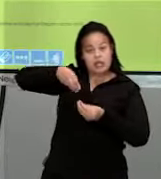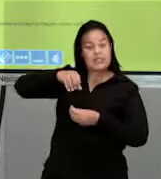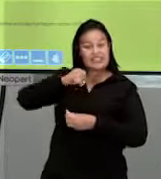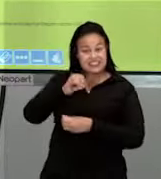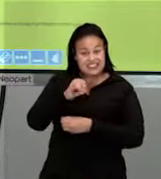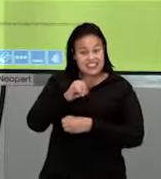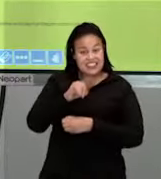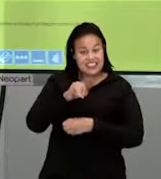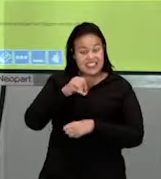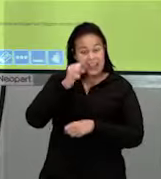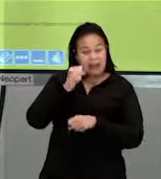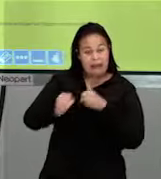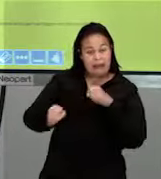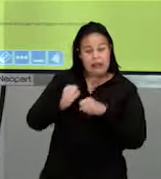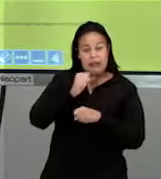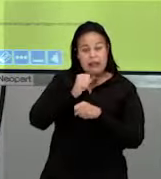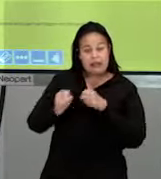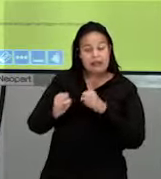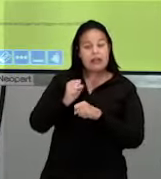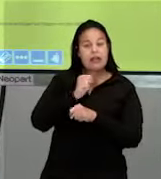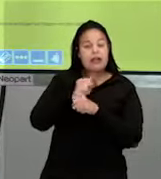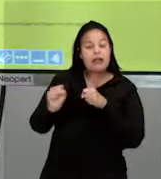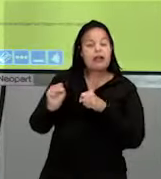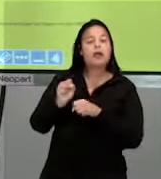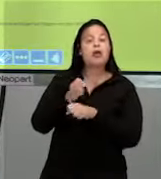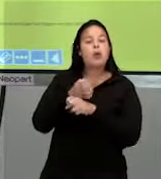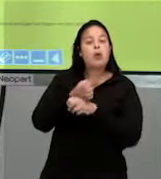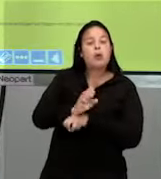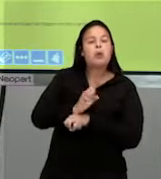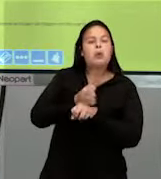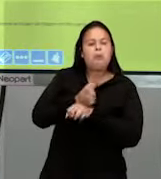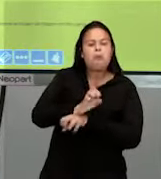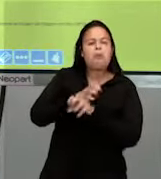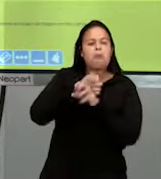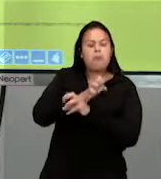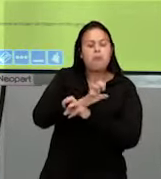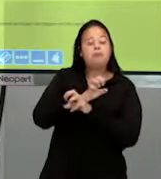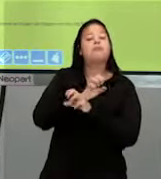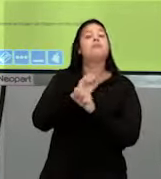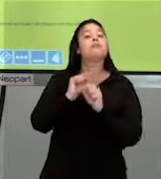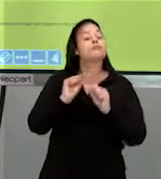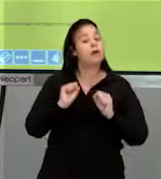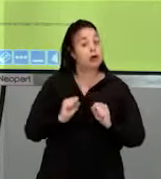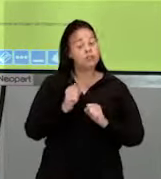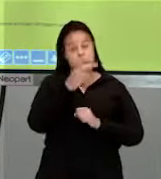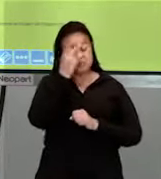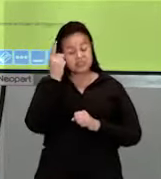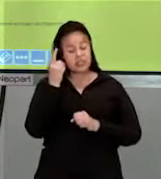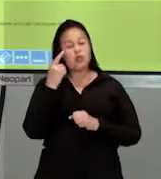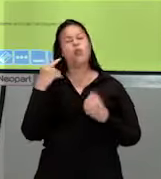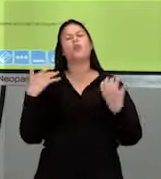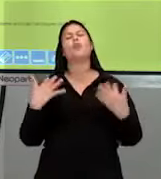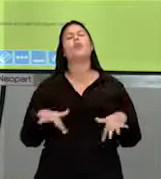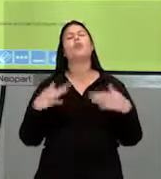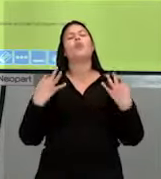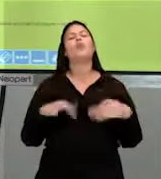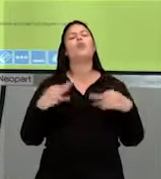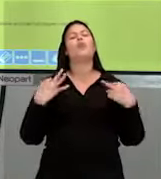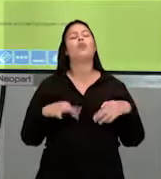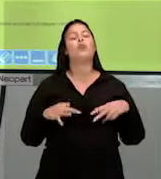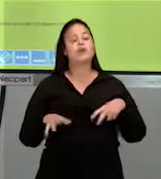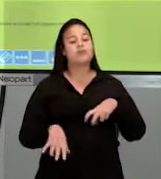lesão nessa cartilagem, se houver desgaste dessa cartilagem, a pessoa pode ter dores nos joelhos que